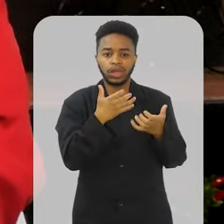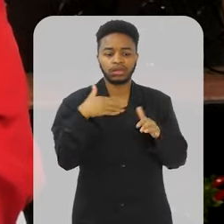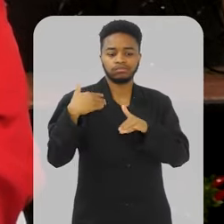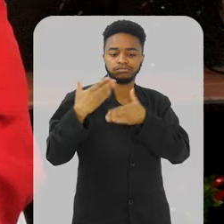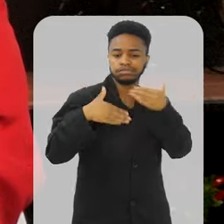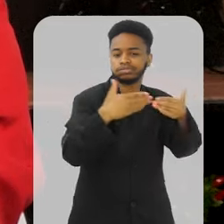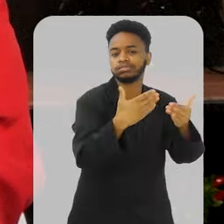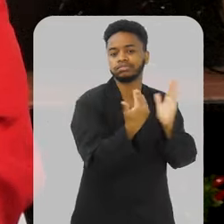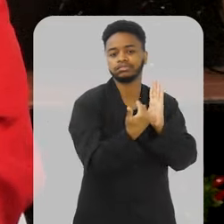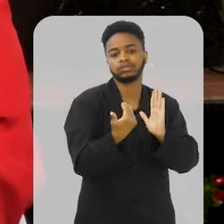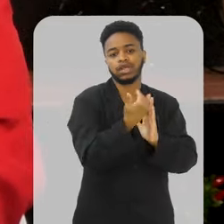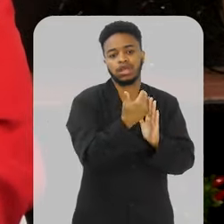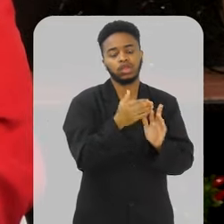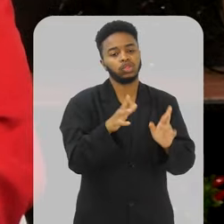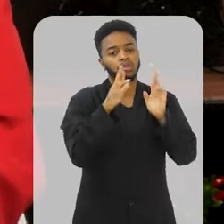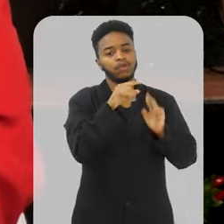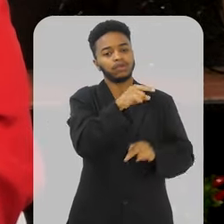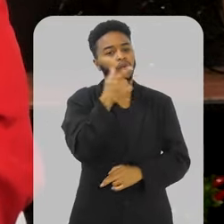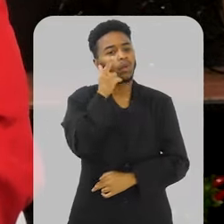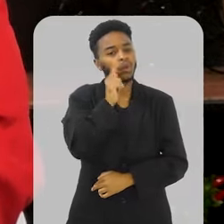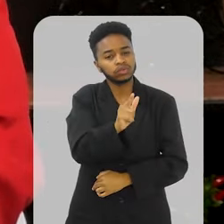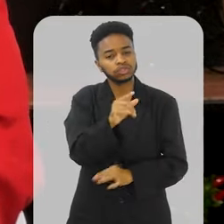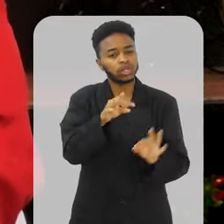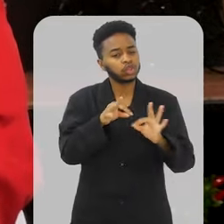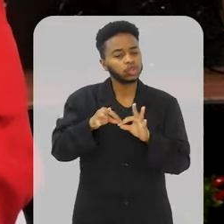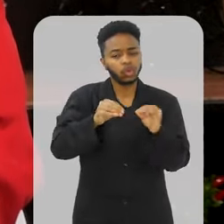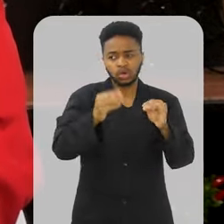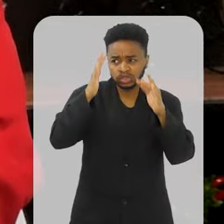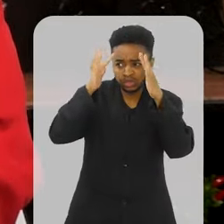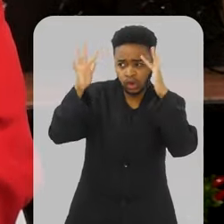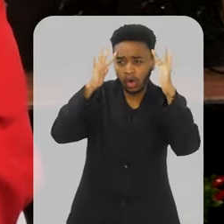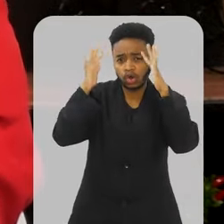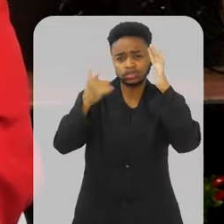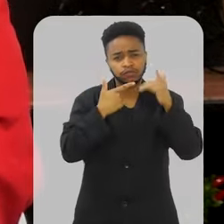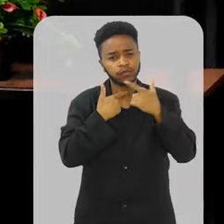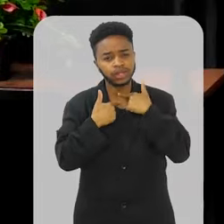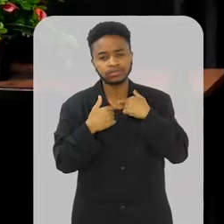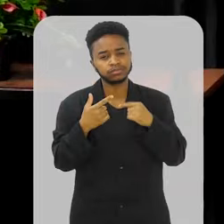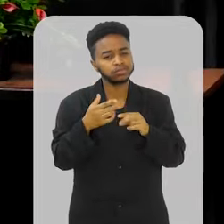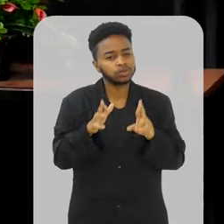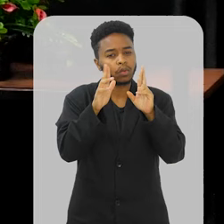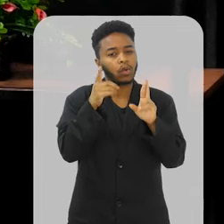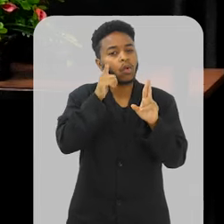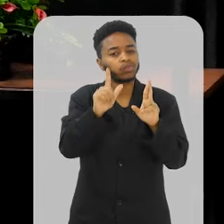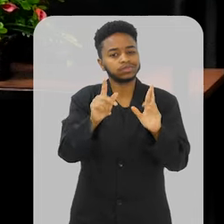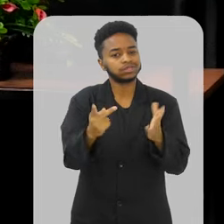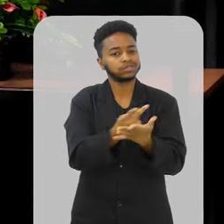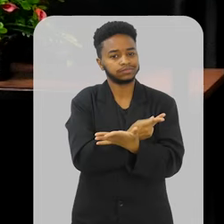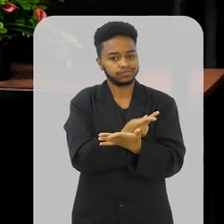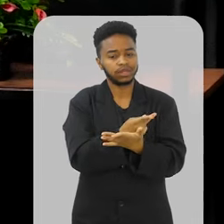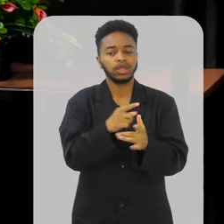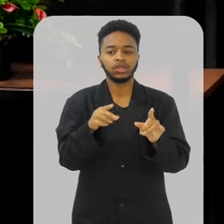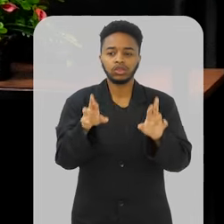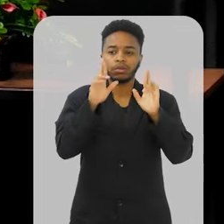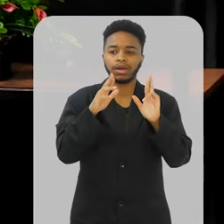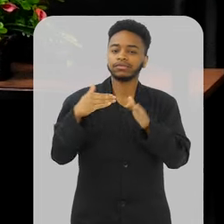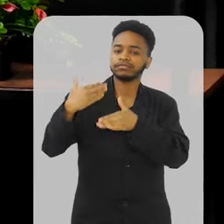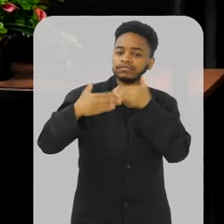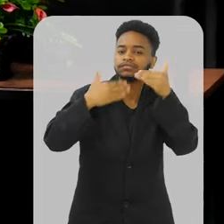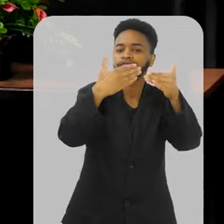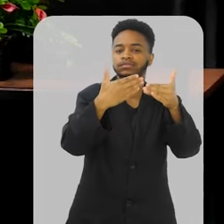progrida mais que o senhor consiga realizar tudo que o Senhor tem vontade que cresça cada vez